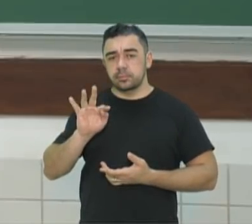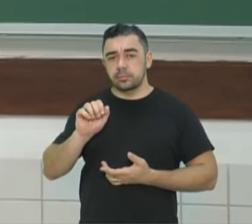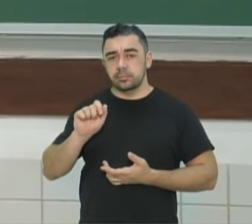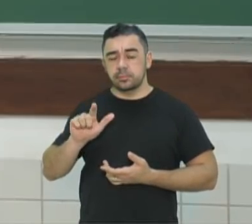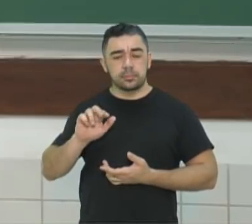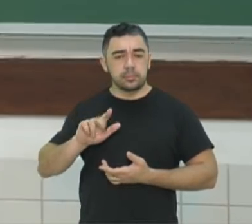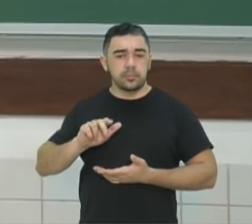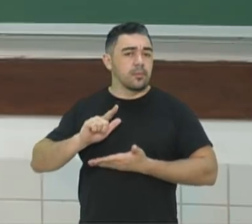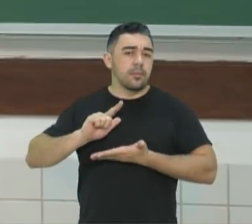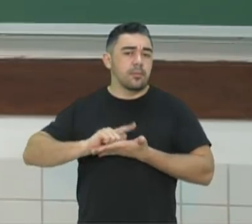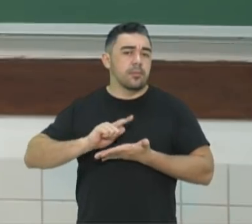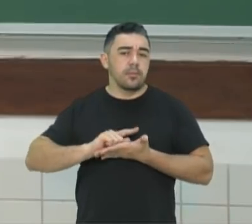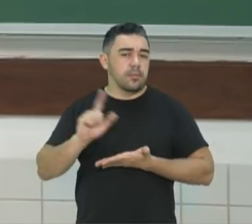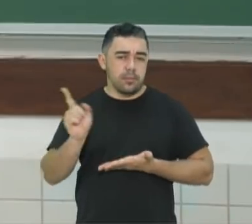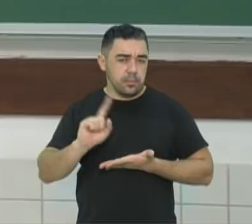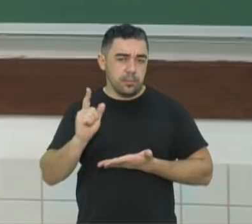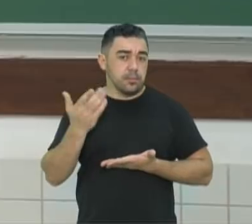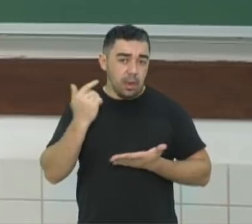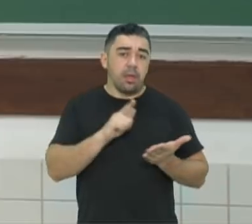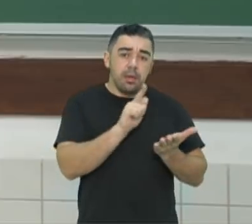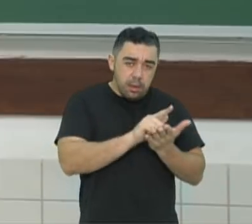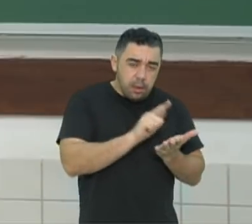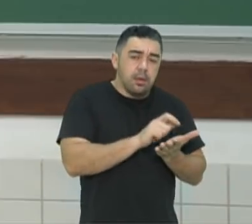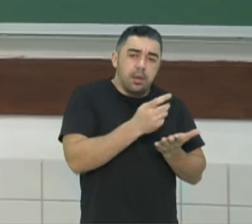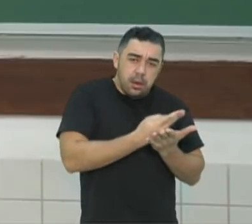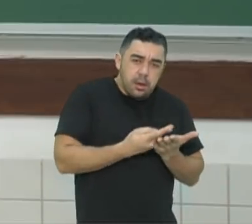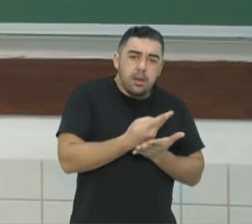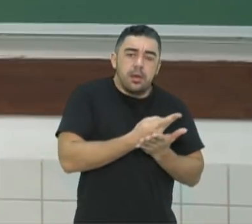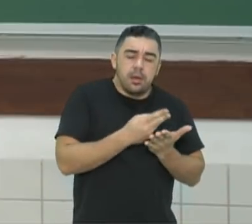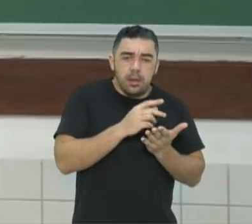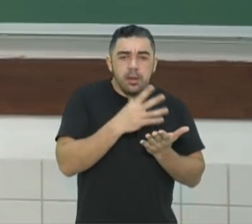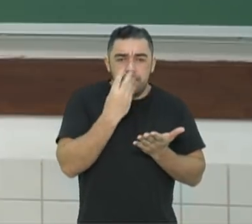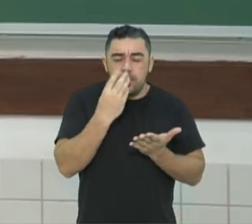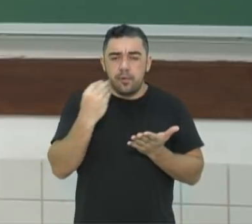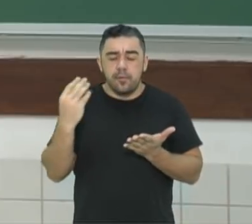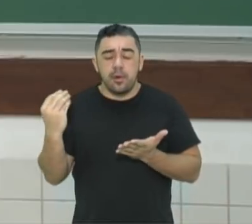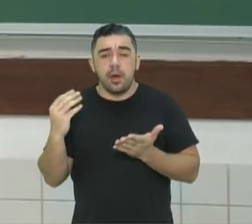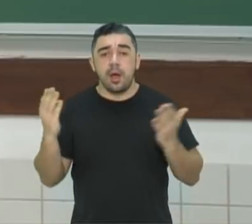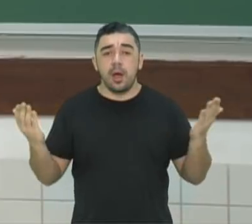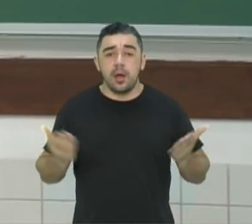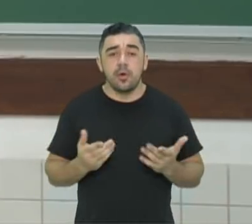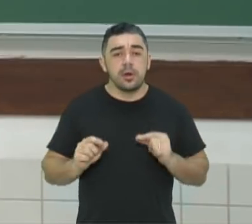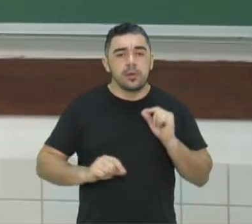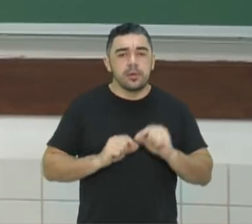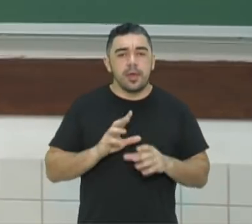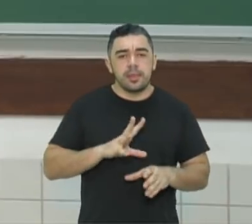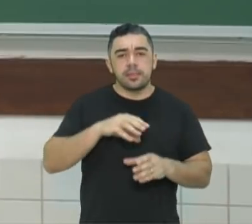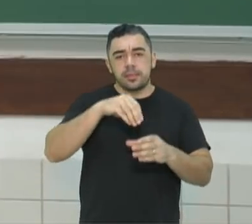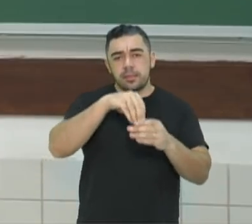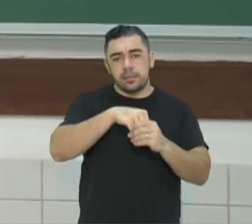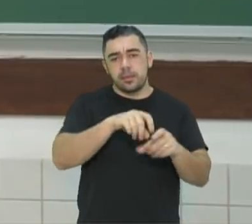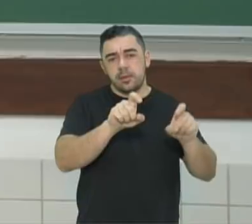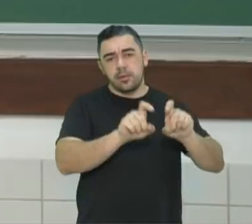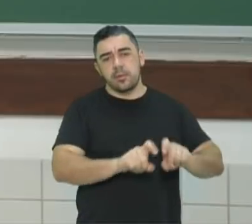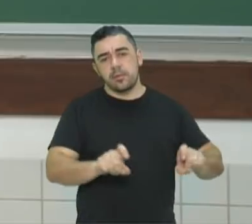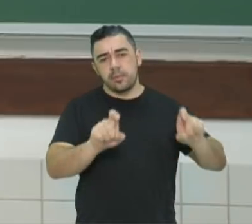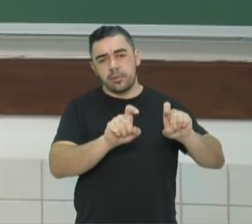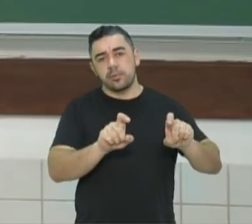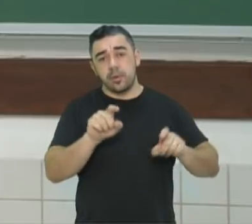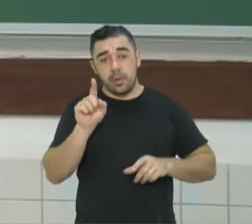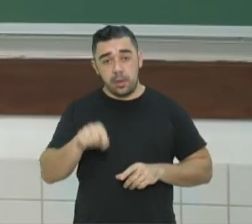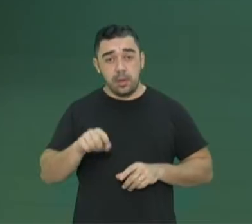meio de papéis, que se fazia então aqueles fotogramas, mas agora nós temos uma animação feita dentro do próprio computador e o